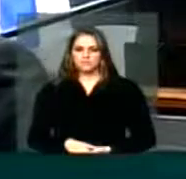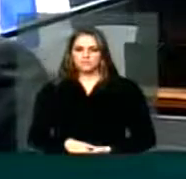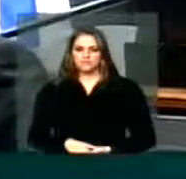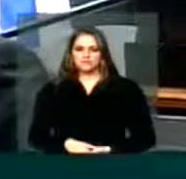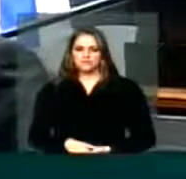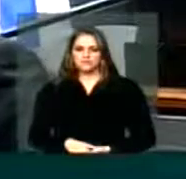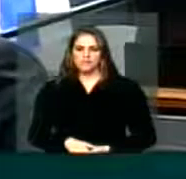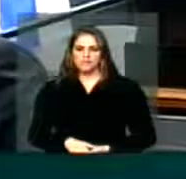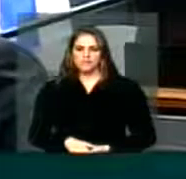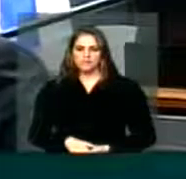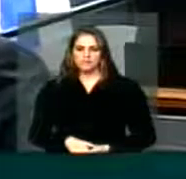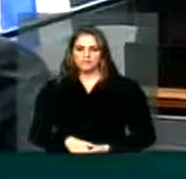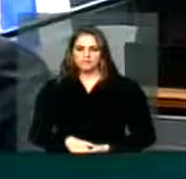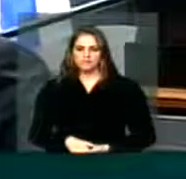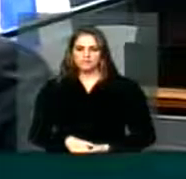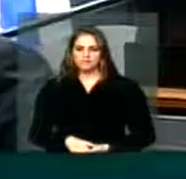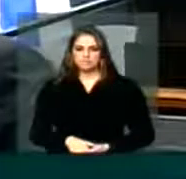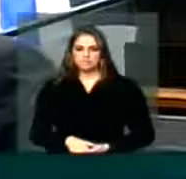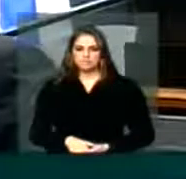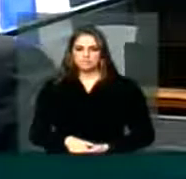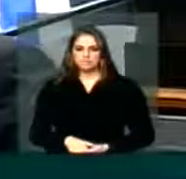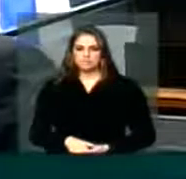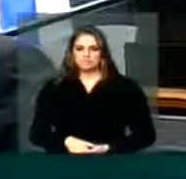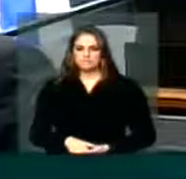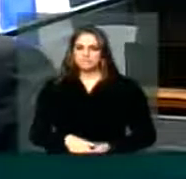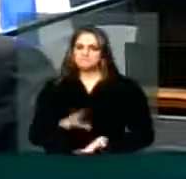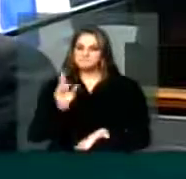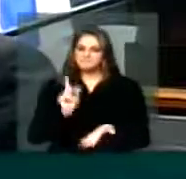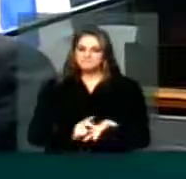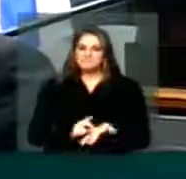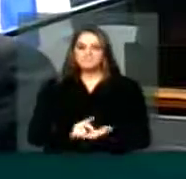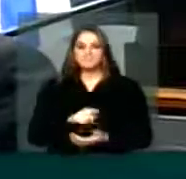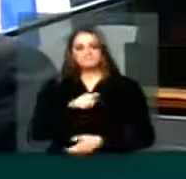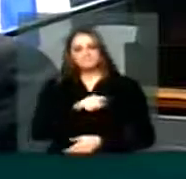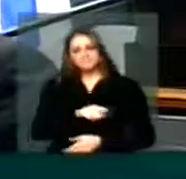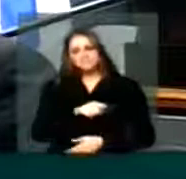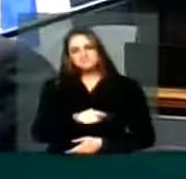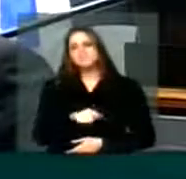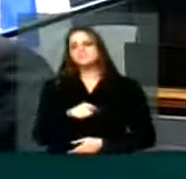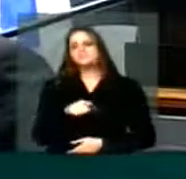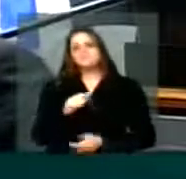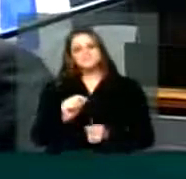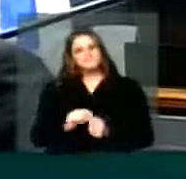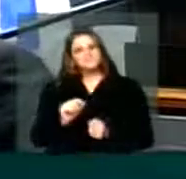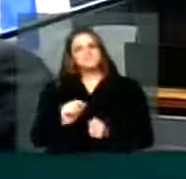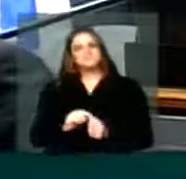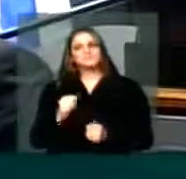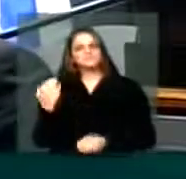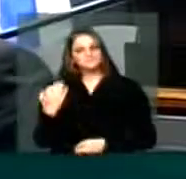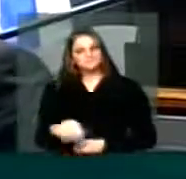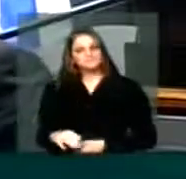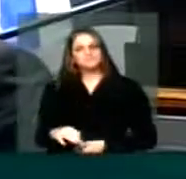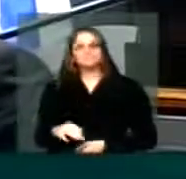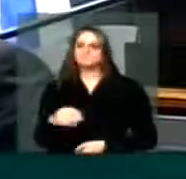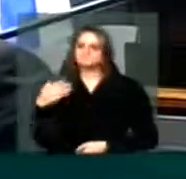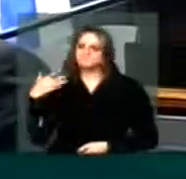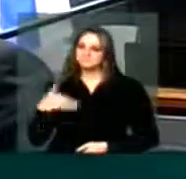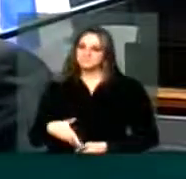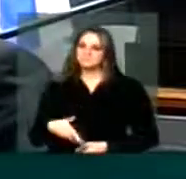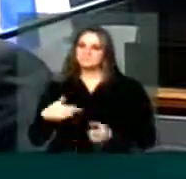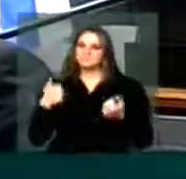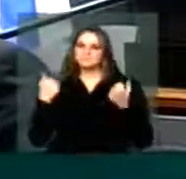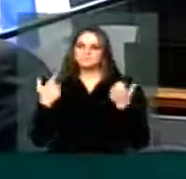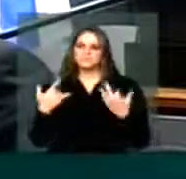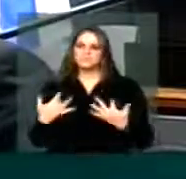Sergipe colocar verdadeiramente os pingos nos is e demonstra acima de tudo respeito por esta